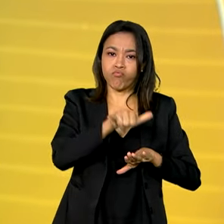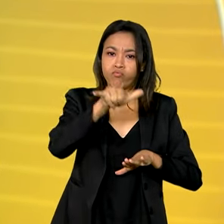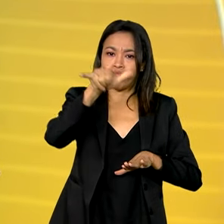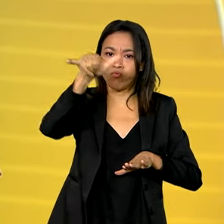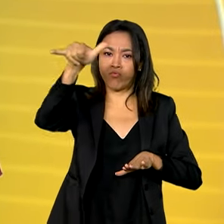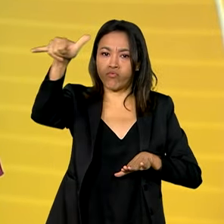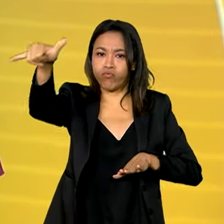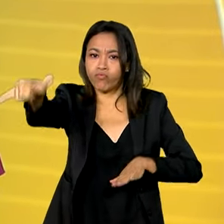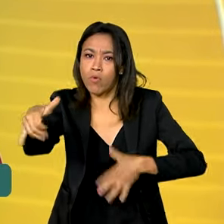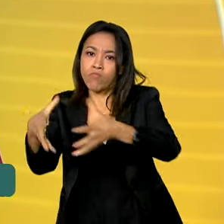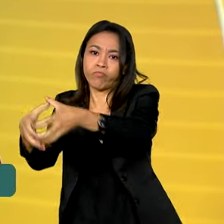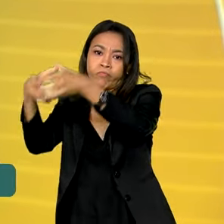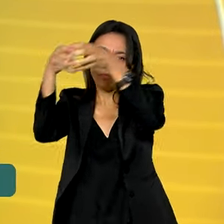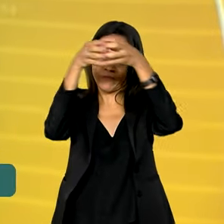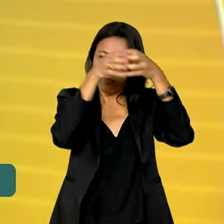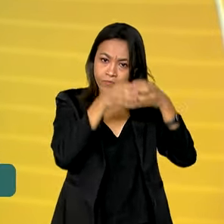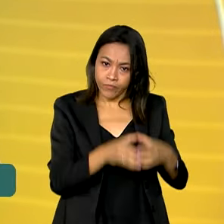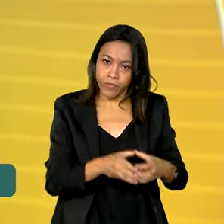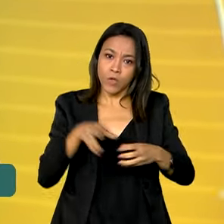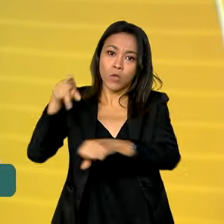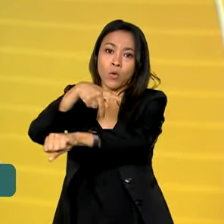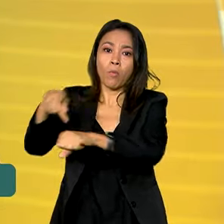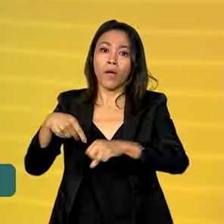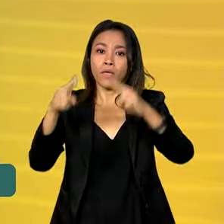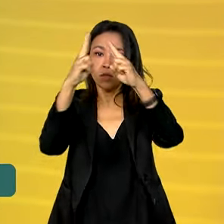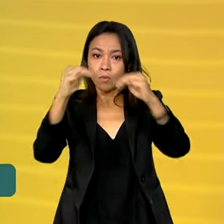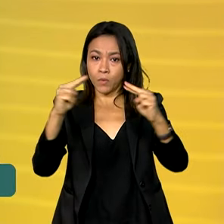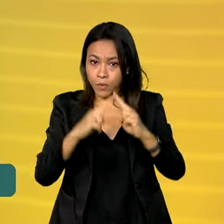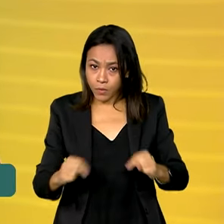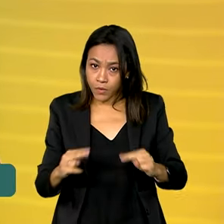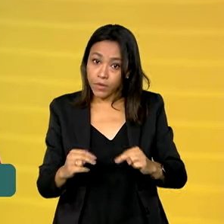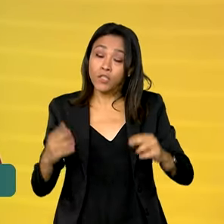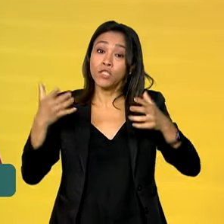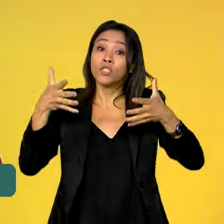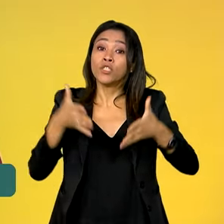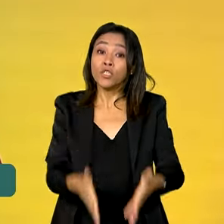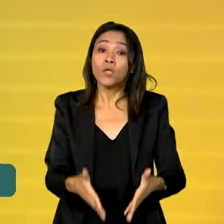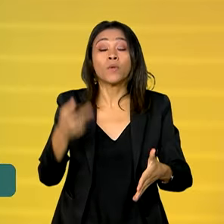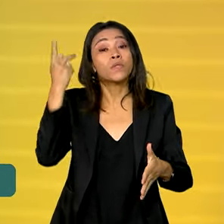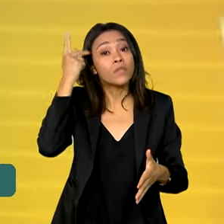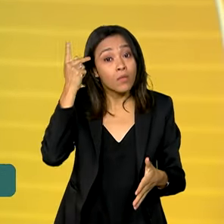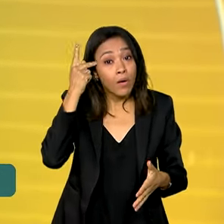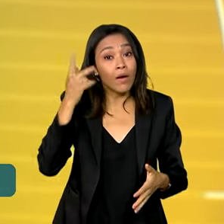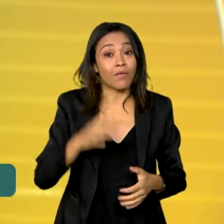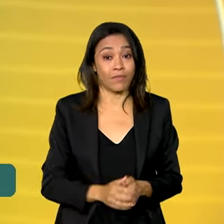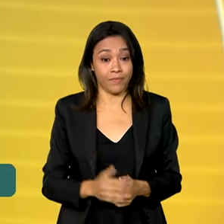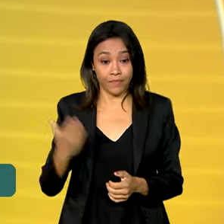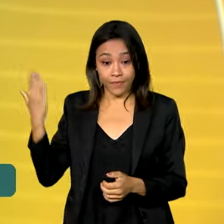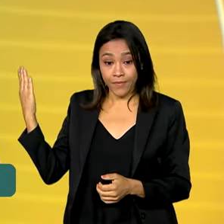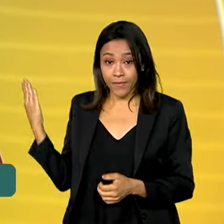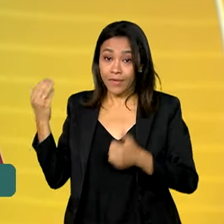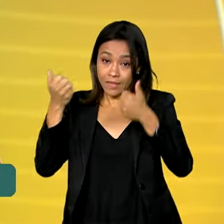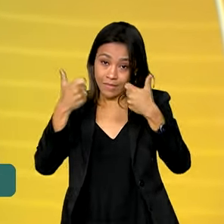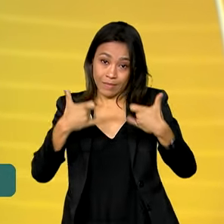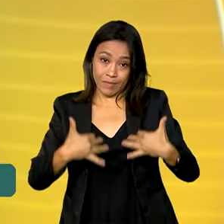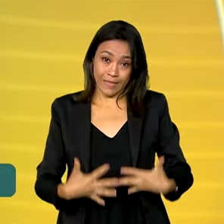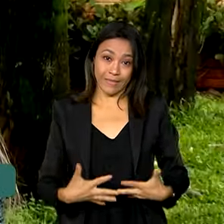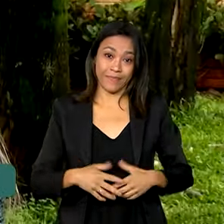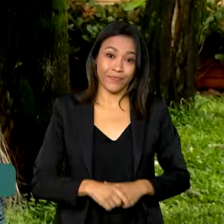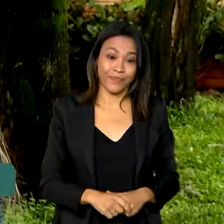brasileiros repatriados do Líbano chegou na madrugada de hoje na base aérea de São Paulo. Adriana Natali tem as